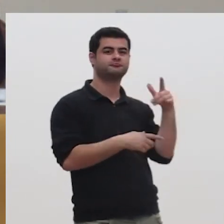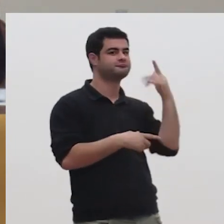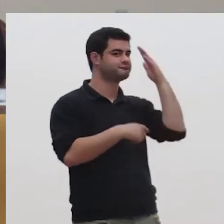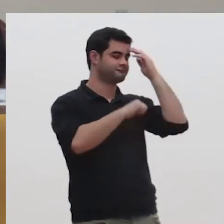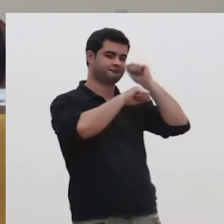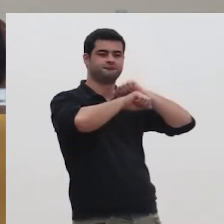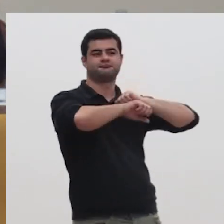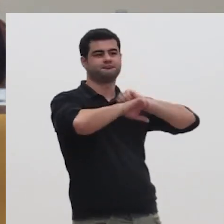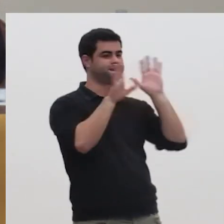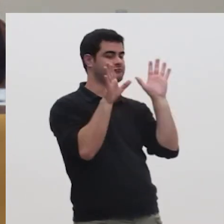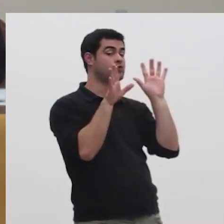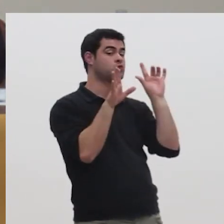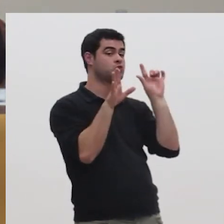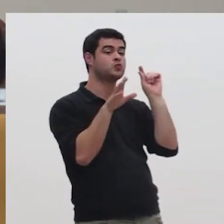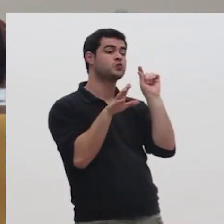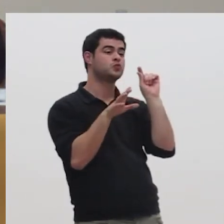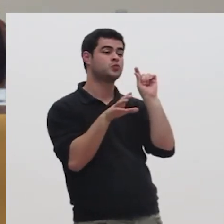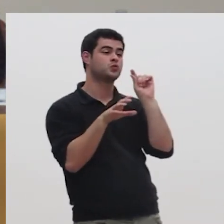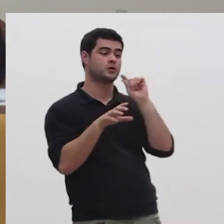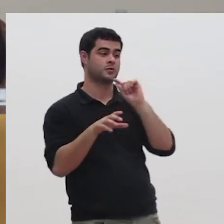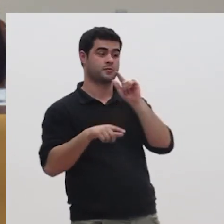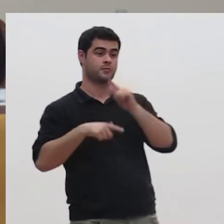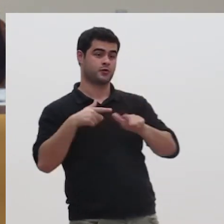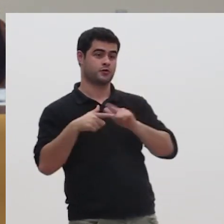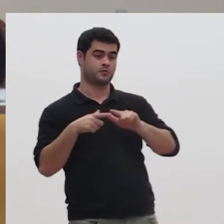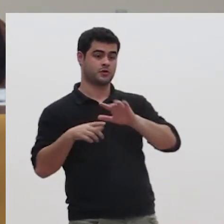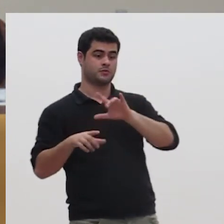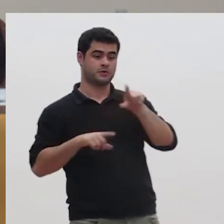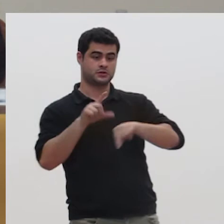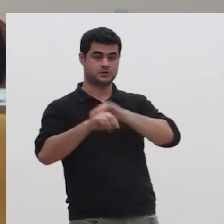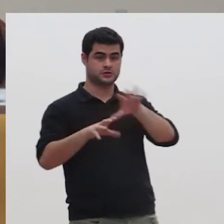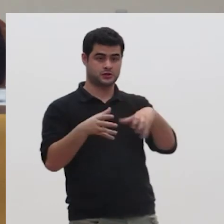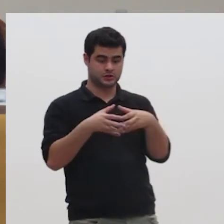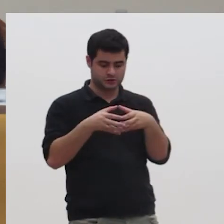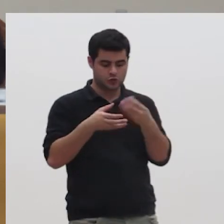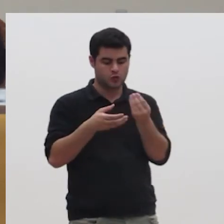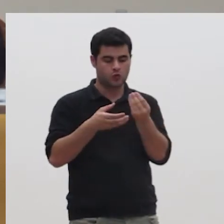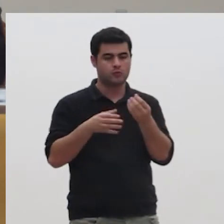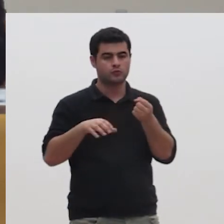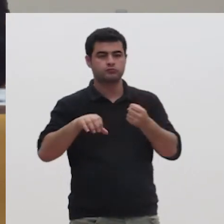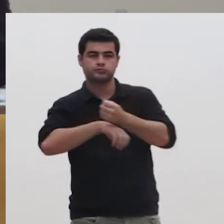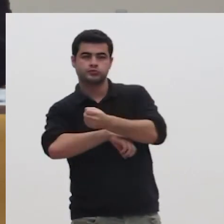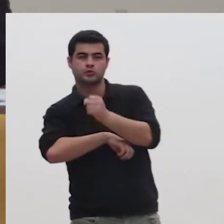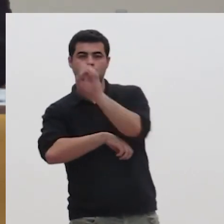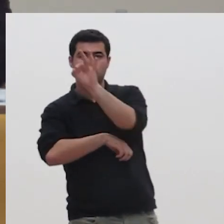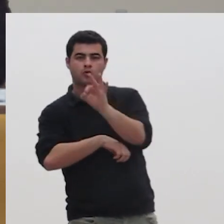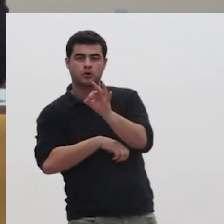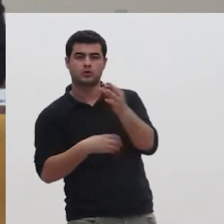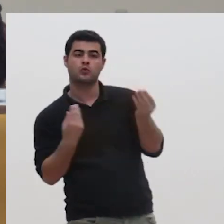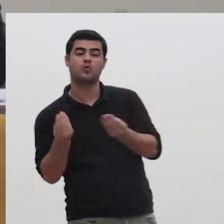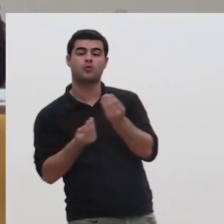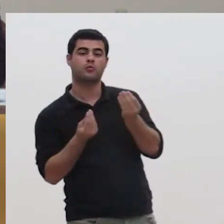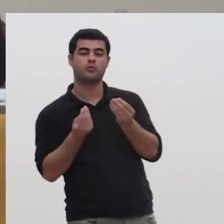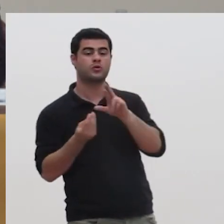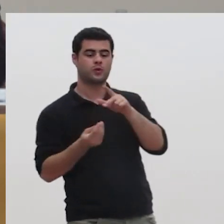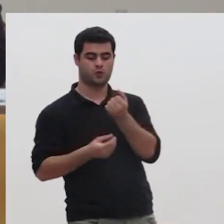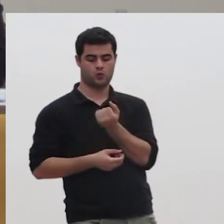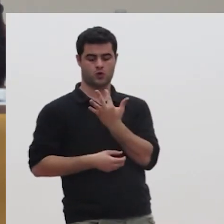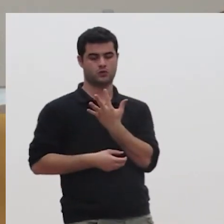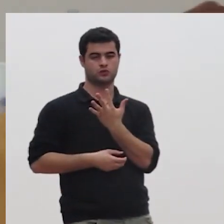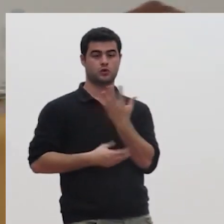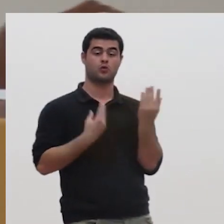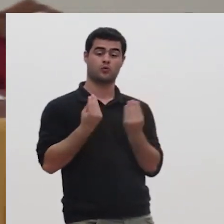da seleção é justamente como que eu vou implementar essa cota, que não está claro, como que ele entra, e não a quantidade.